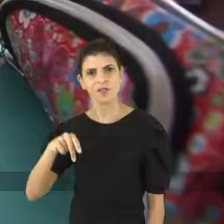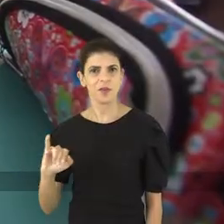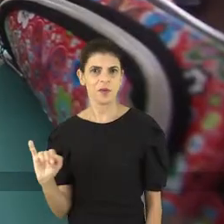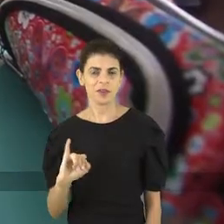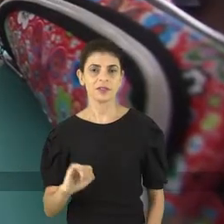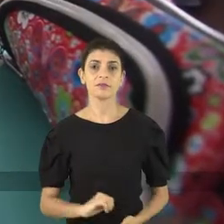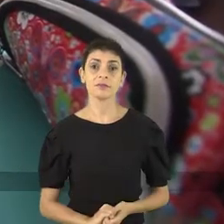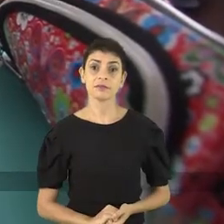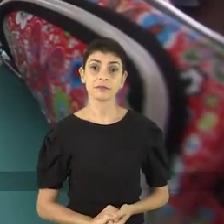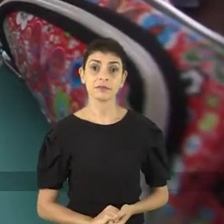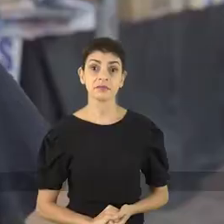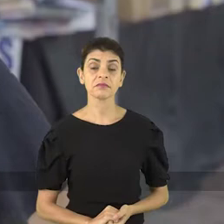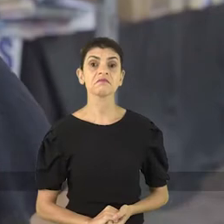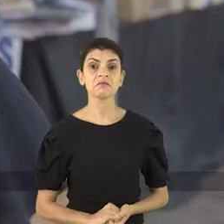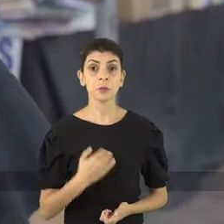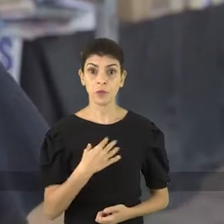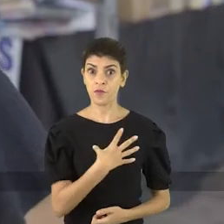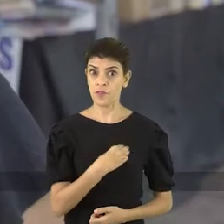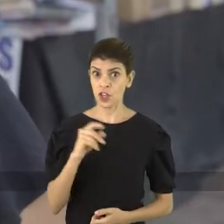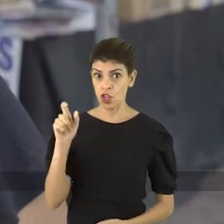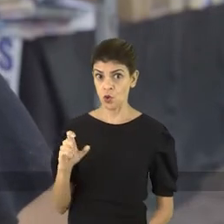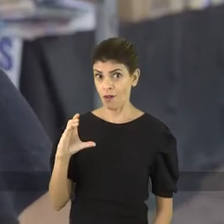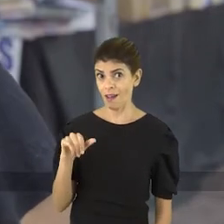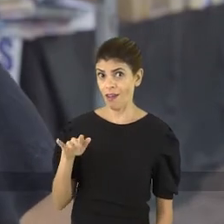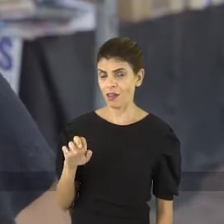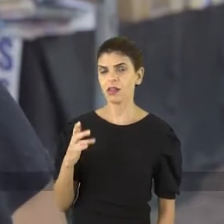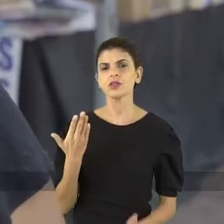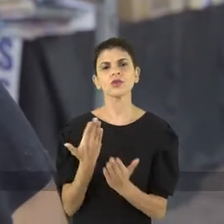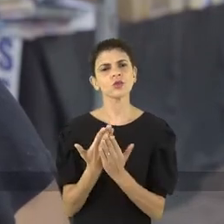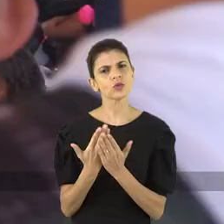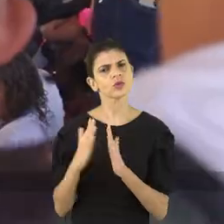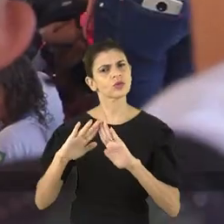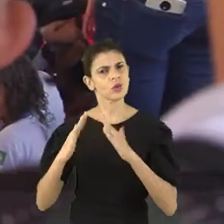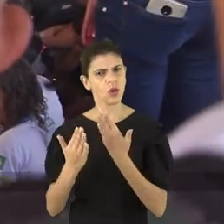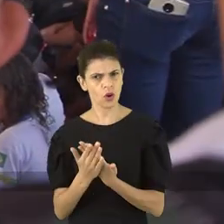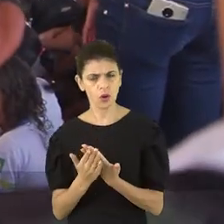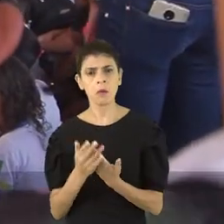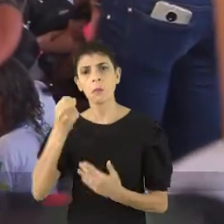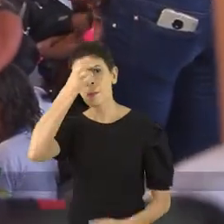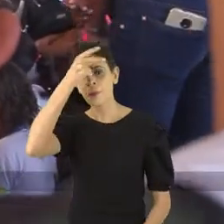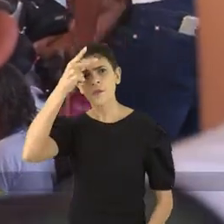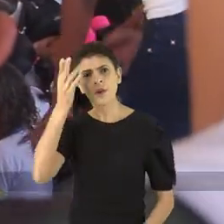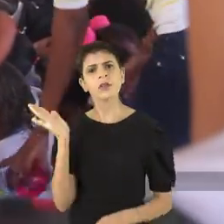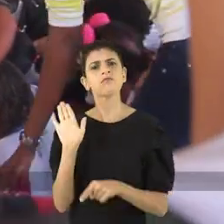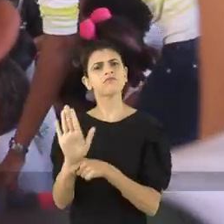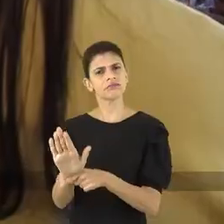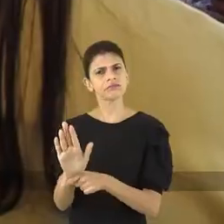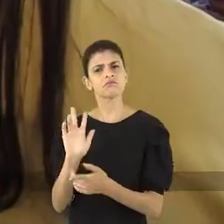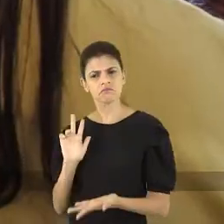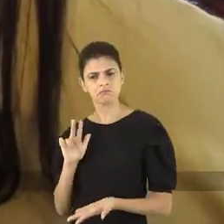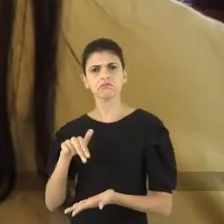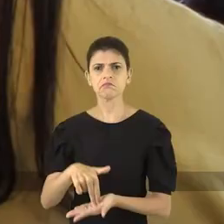de Nova Iguaçu. É muito bom saber que o meu filho Kaique estuda em um colégio que o prefeito faz